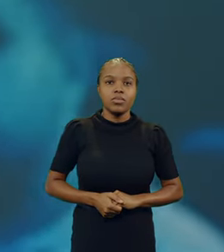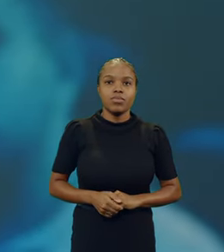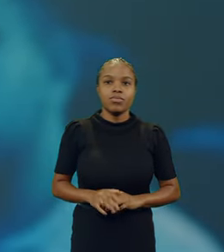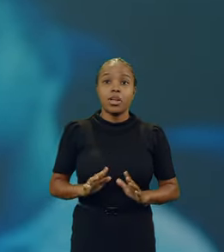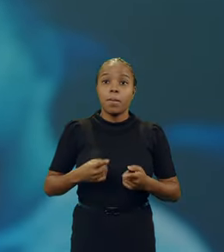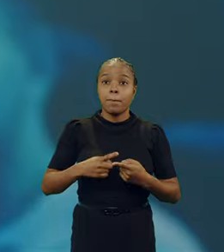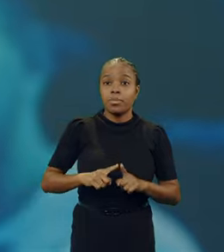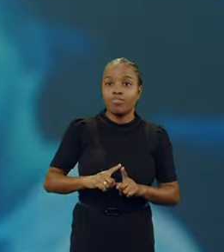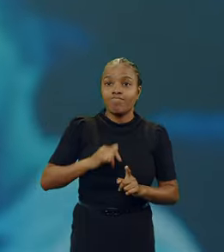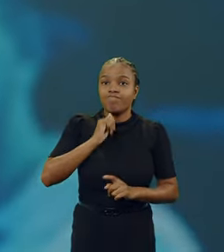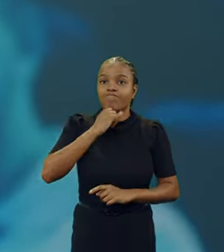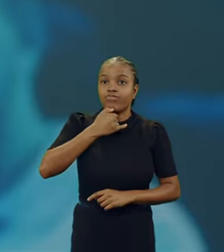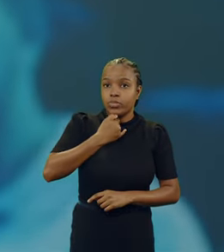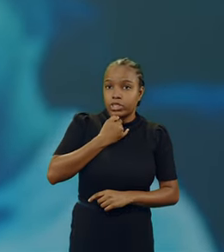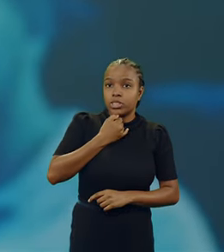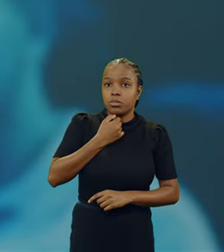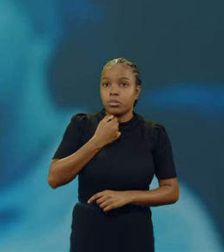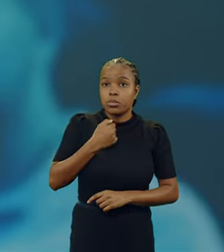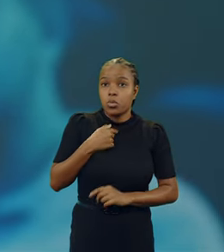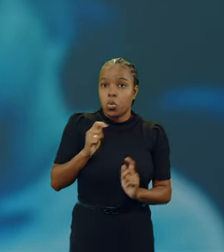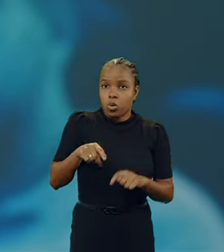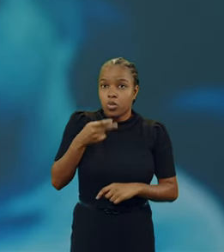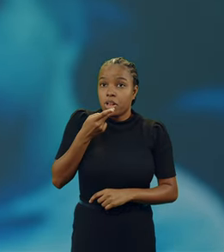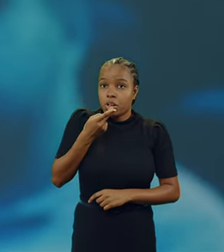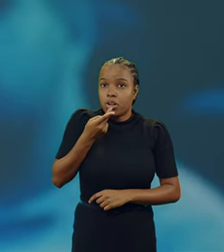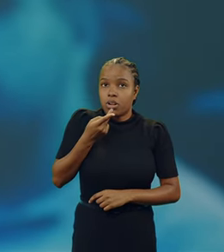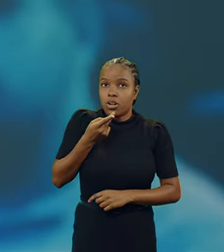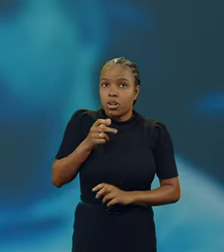Infelizmente, eu posso falar?